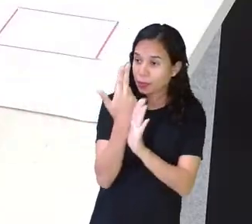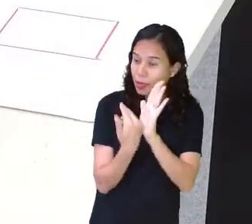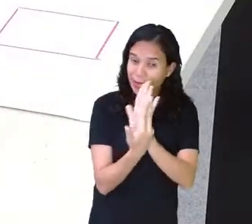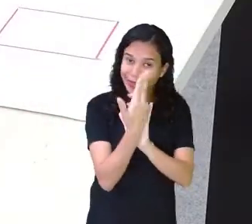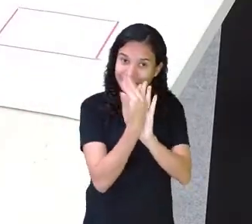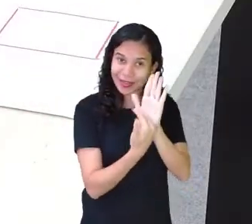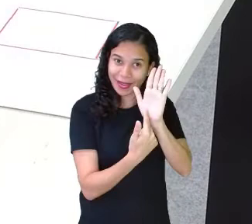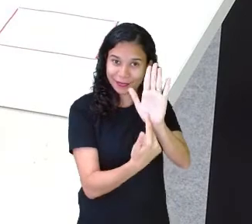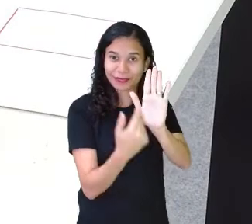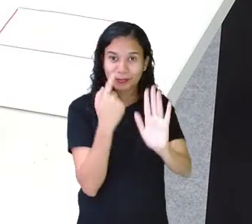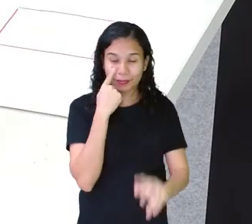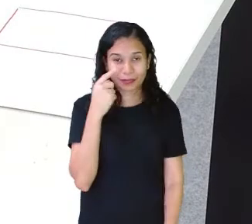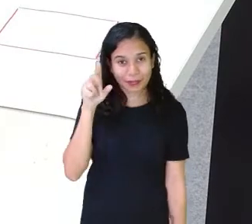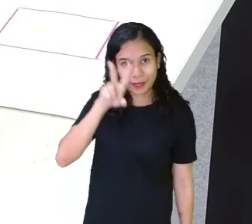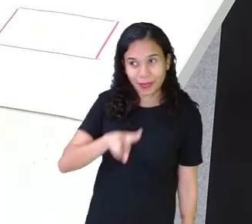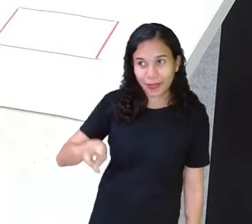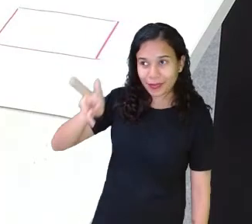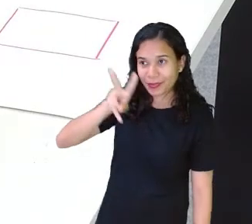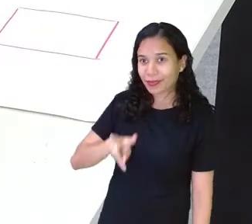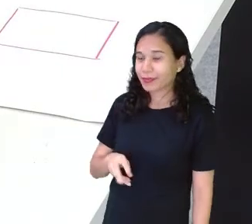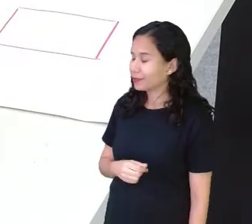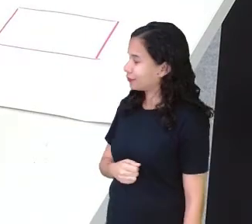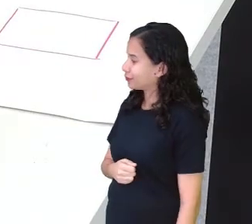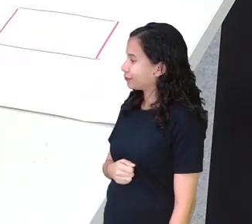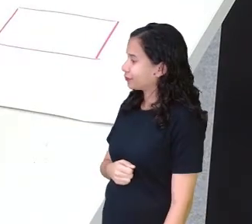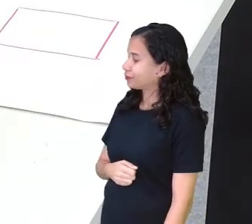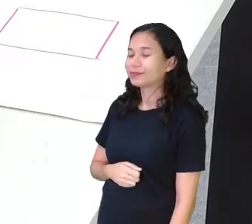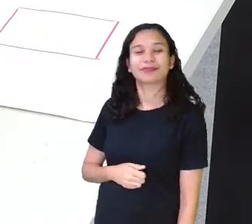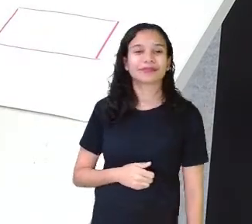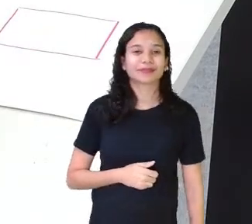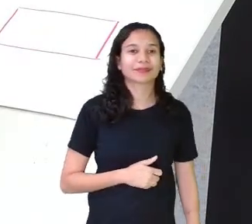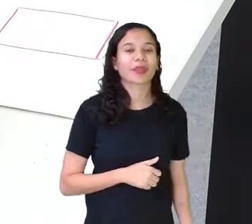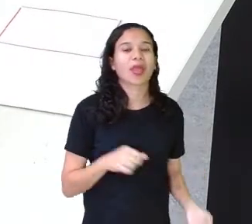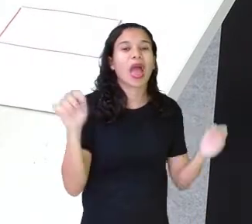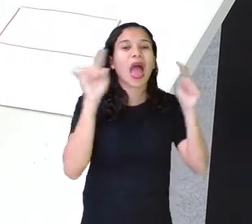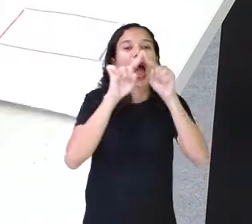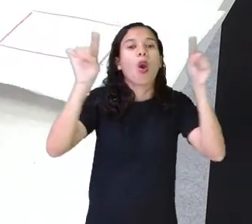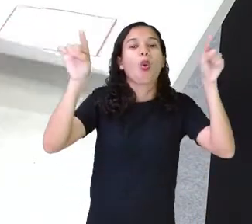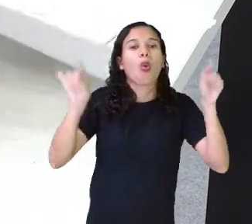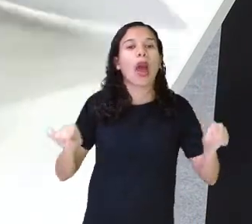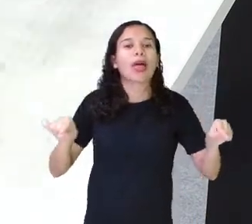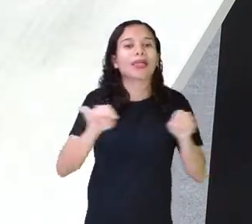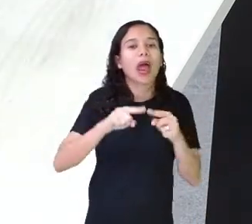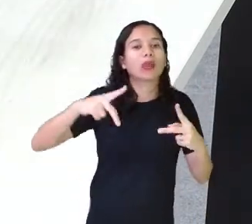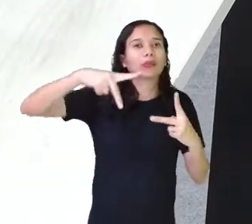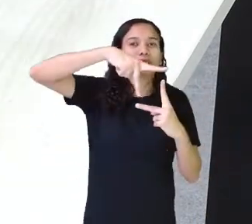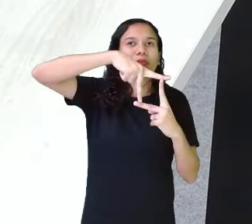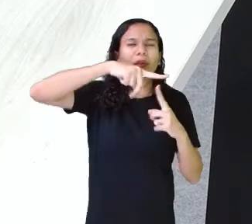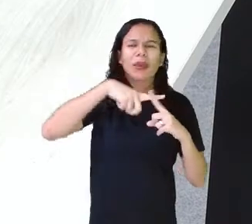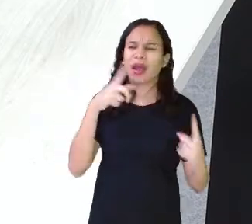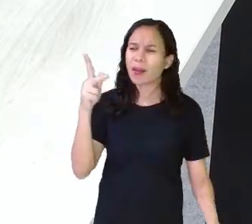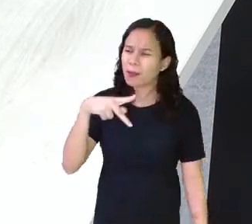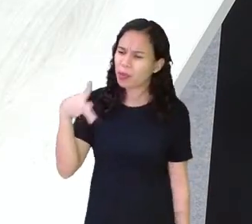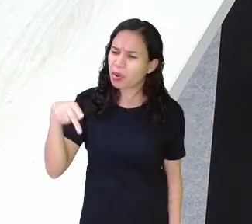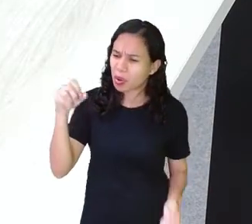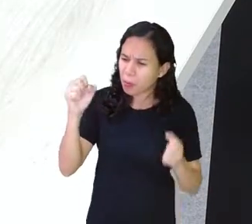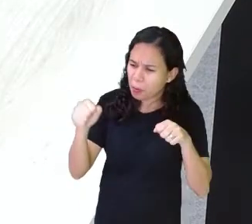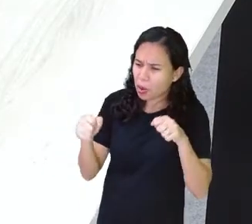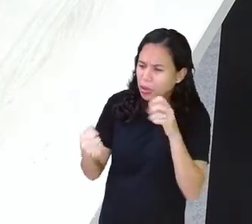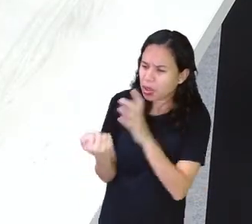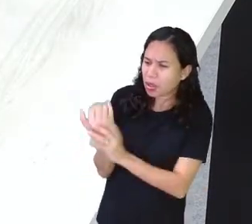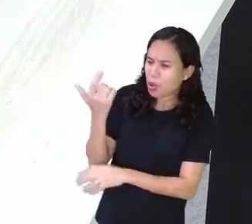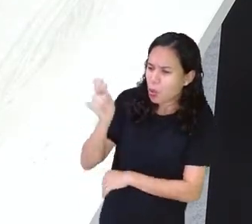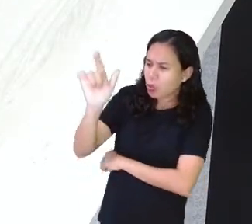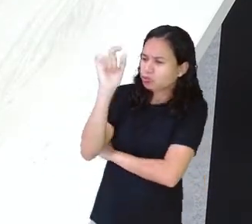quadrado na minha folha. Figura plana, quadrado. Professora, teria como a senhora fazer